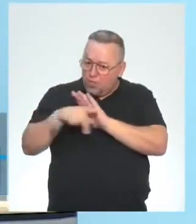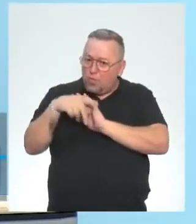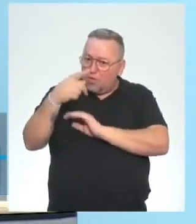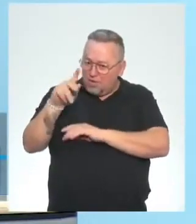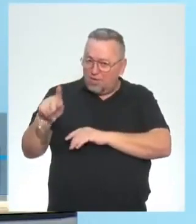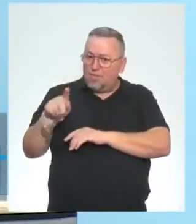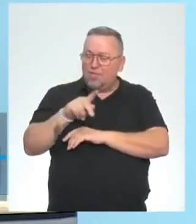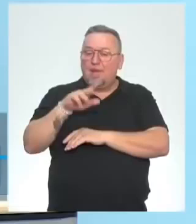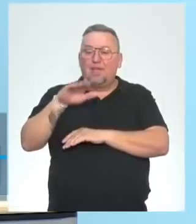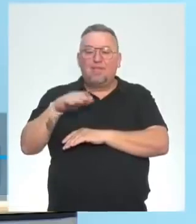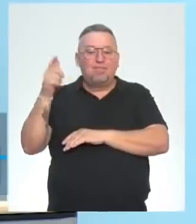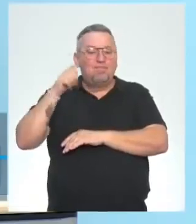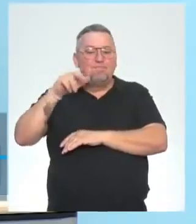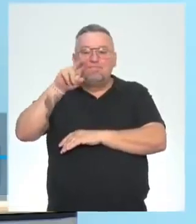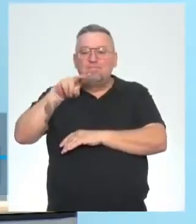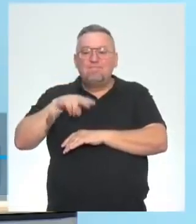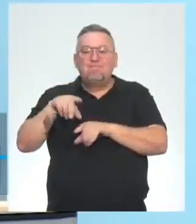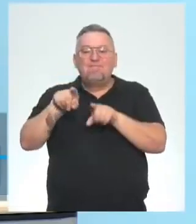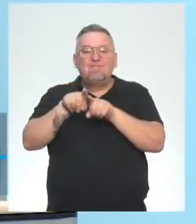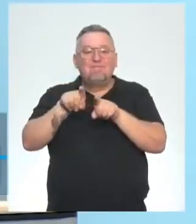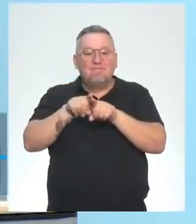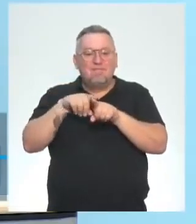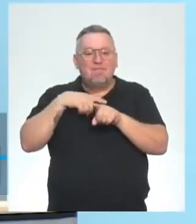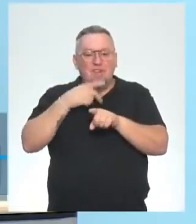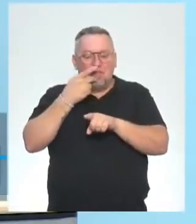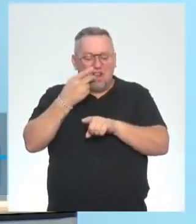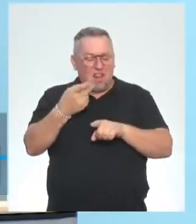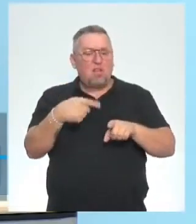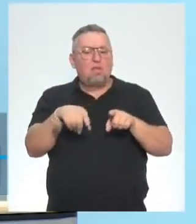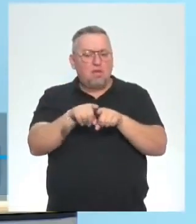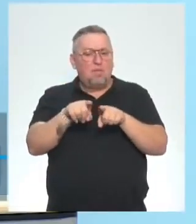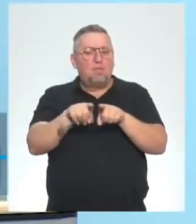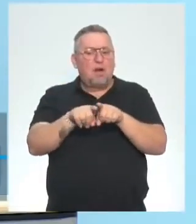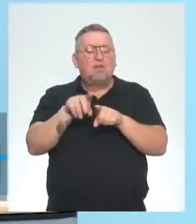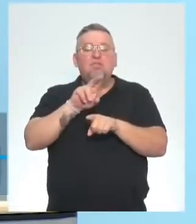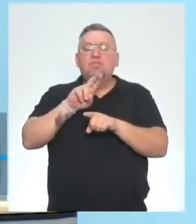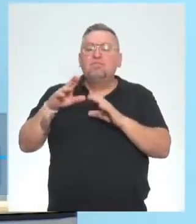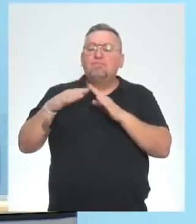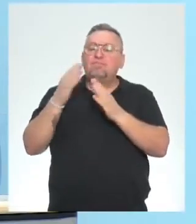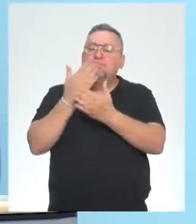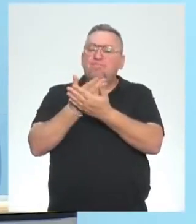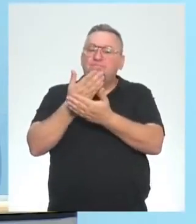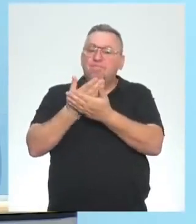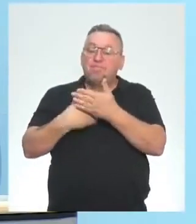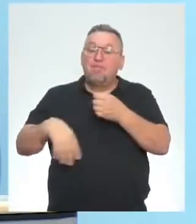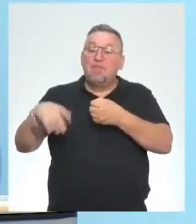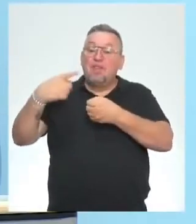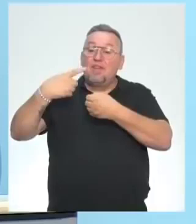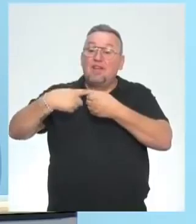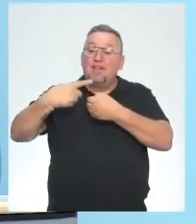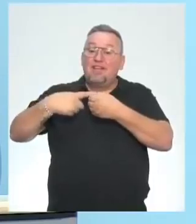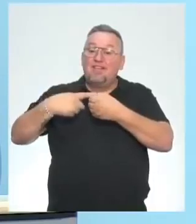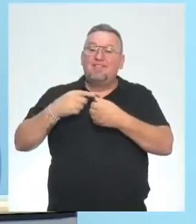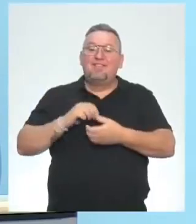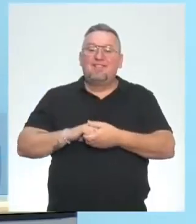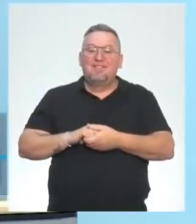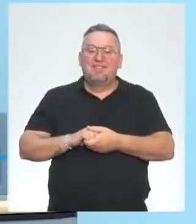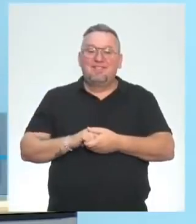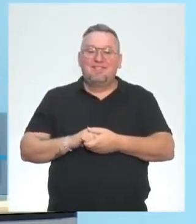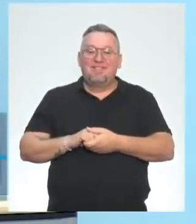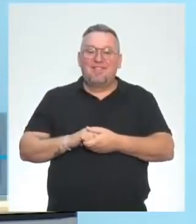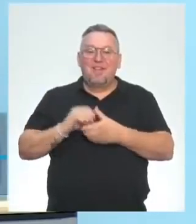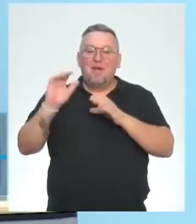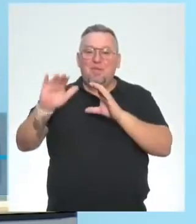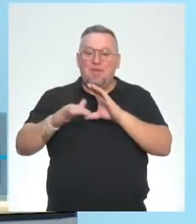Às vezes a gente não consegue ler o seu nome também, o seu nome tem que ser falado também, o nome da escola e a cidade de onde está falando. Manda aí